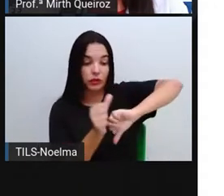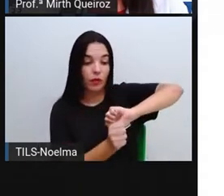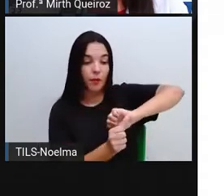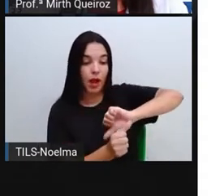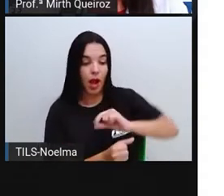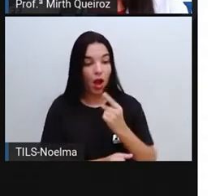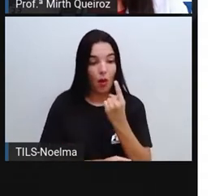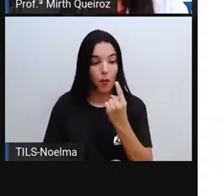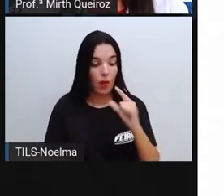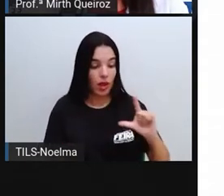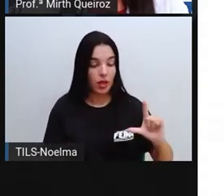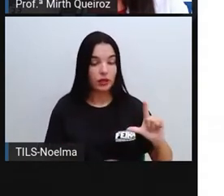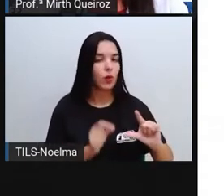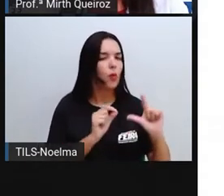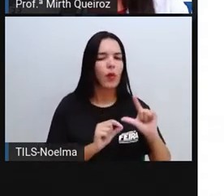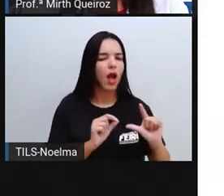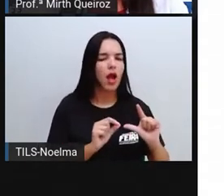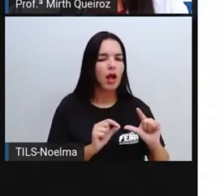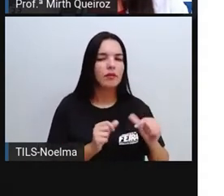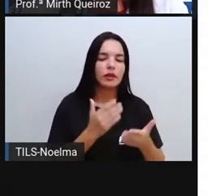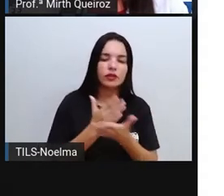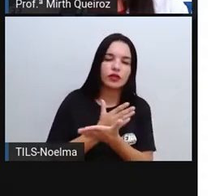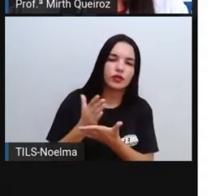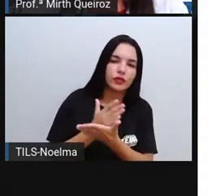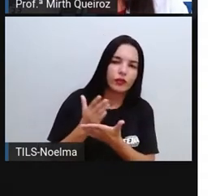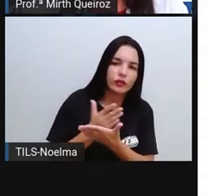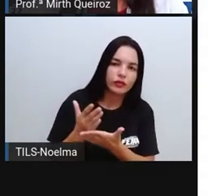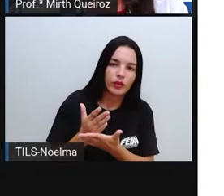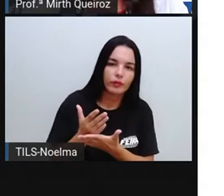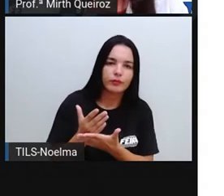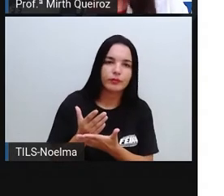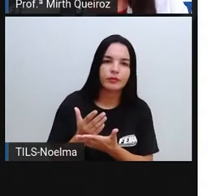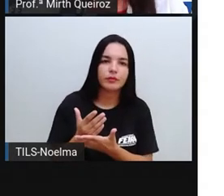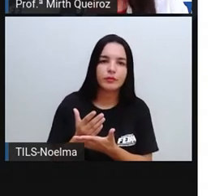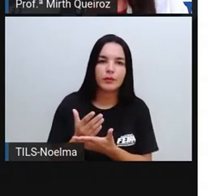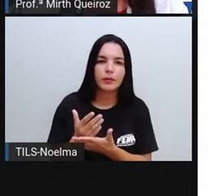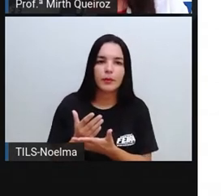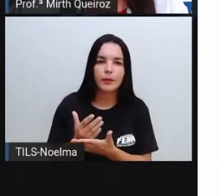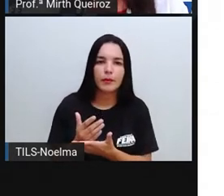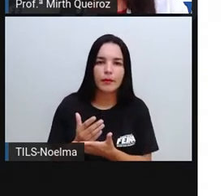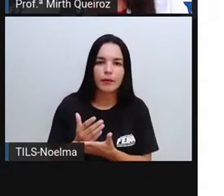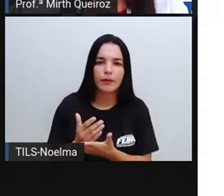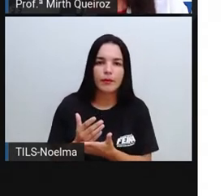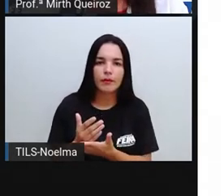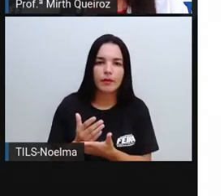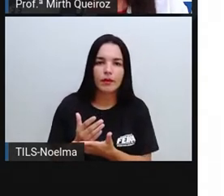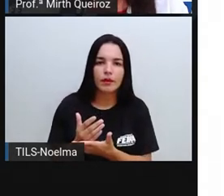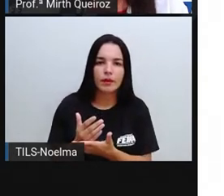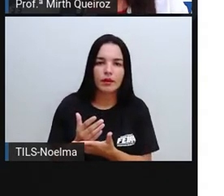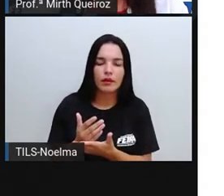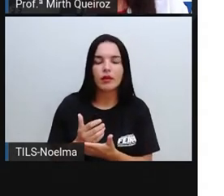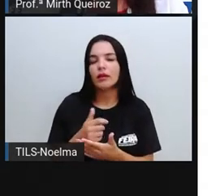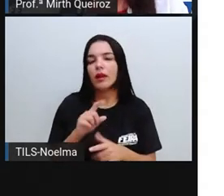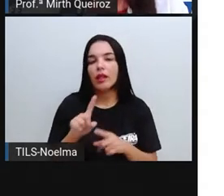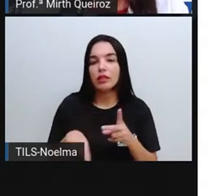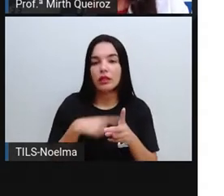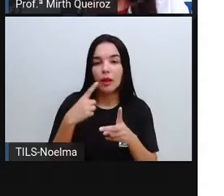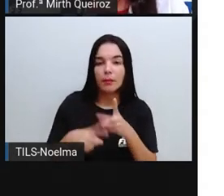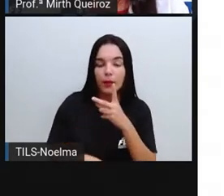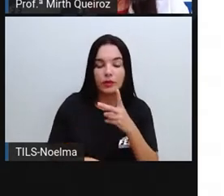que aí eu vou transformar em cililitro, né? Aí depois eu vou dividir por